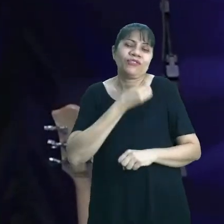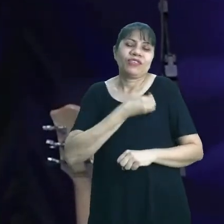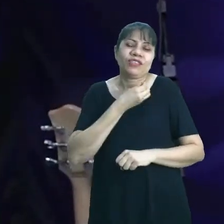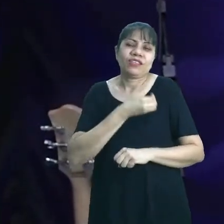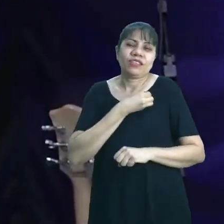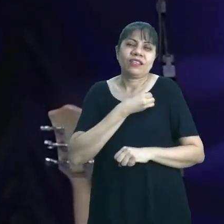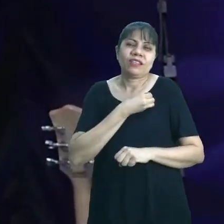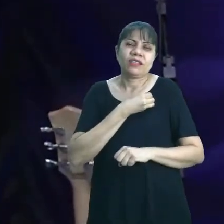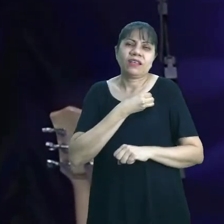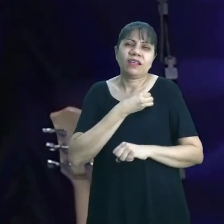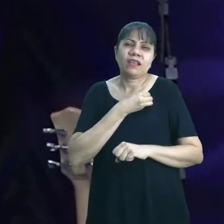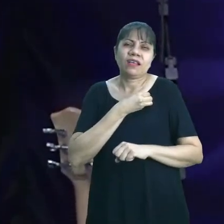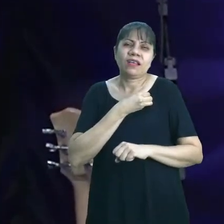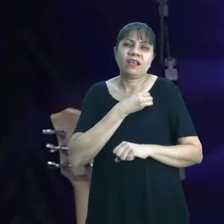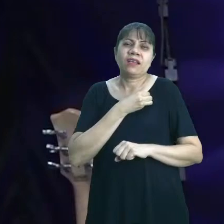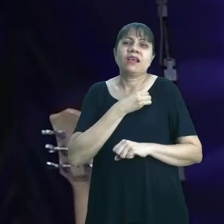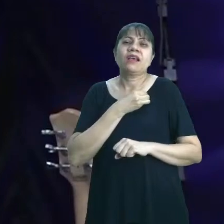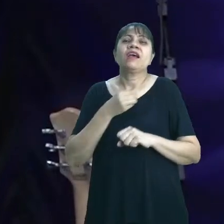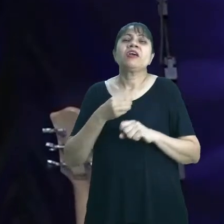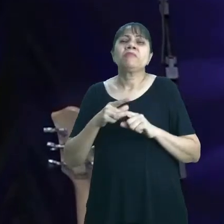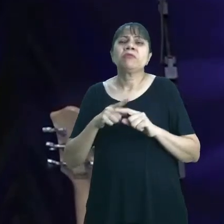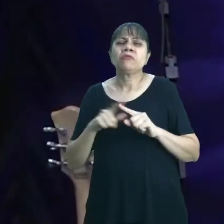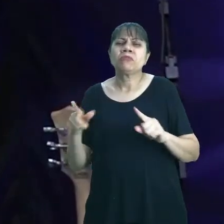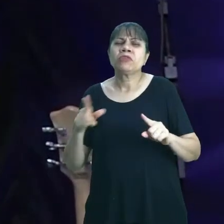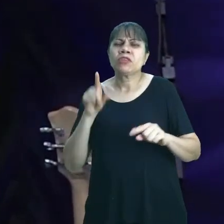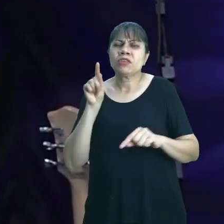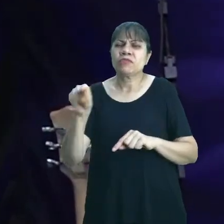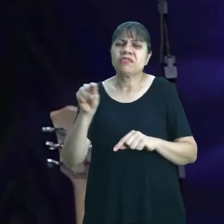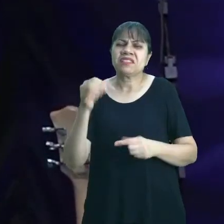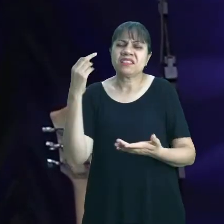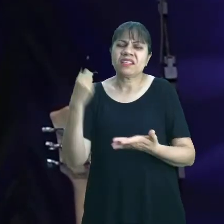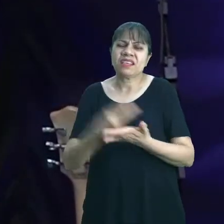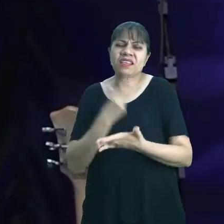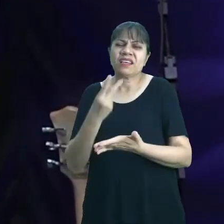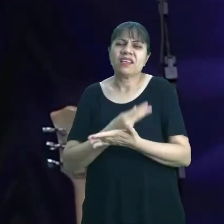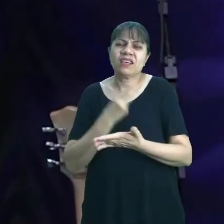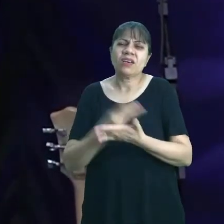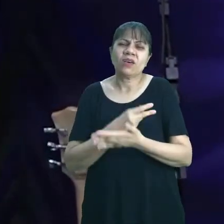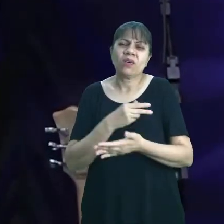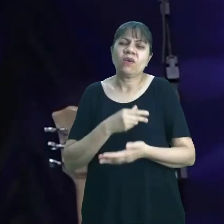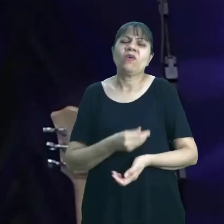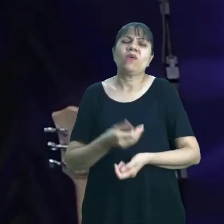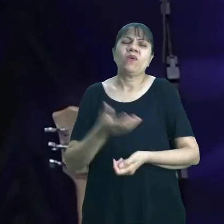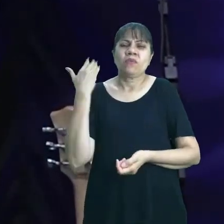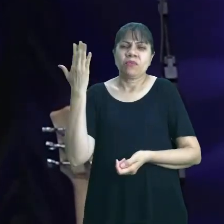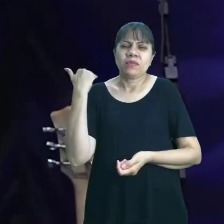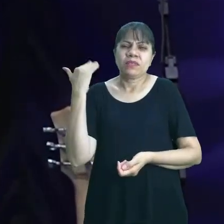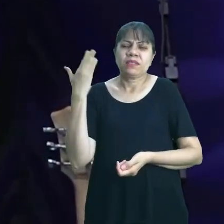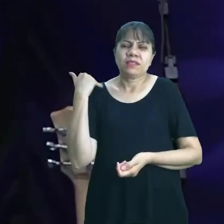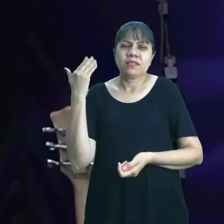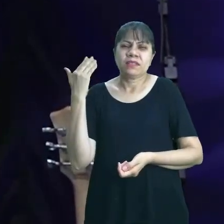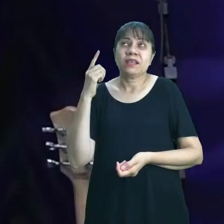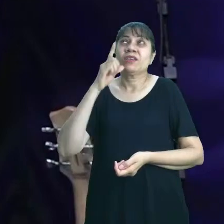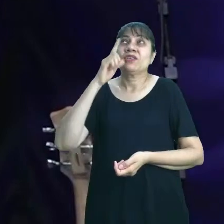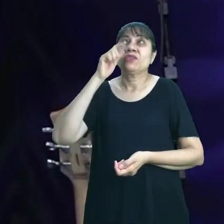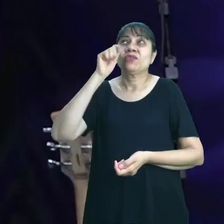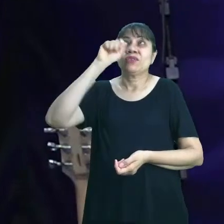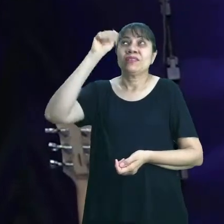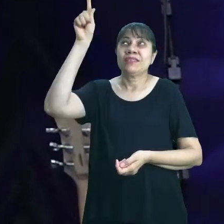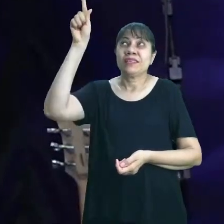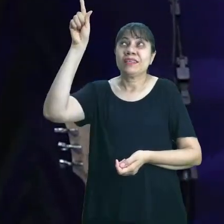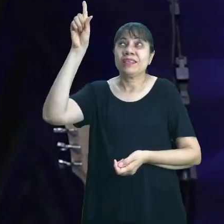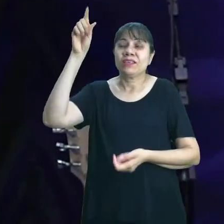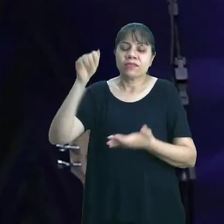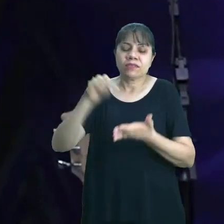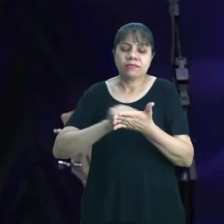Mesmo que você falhou na caminhada, Ele passa uma borracha. O importante é termos nos corações o